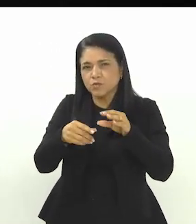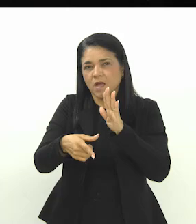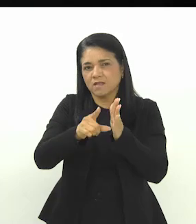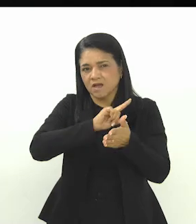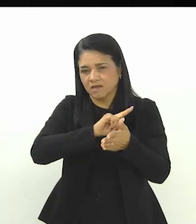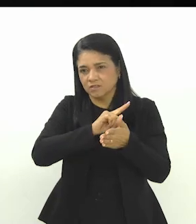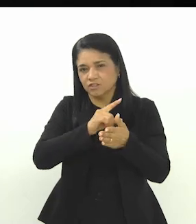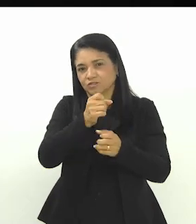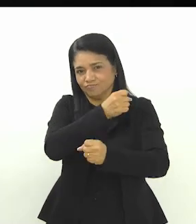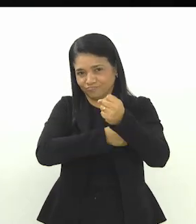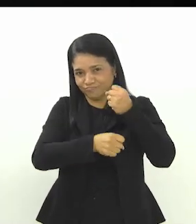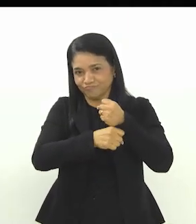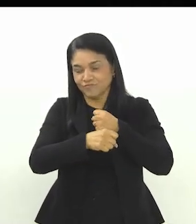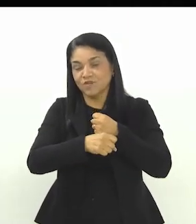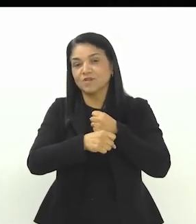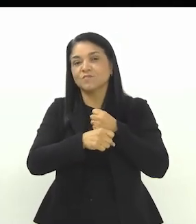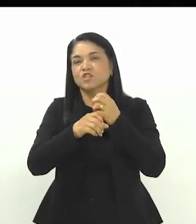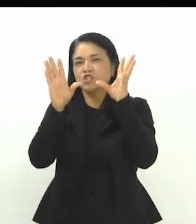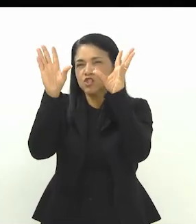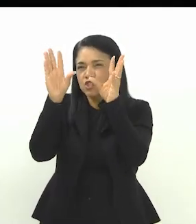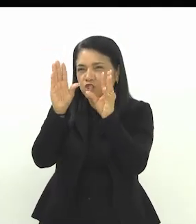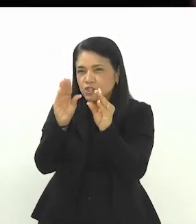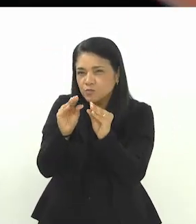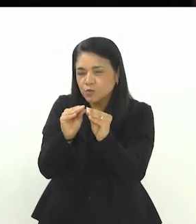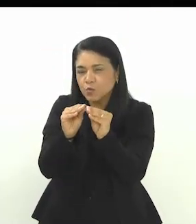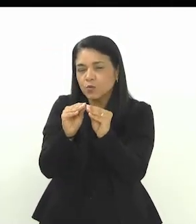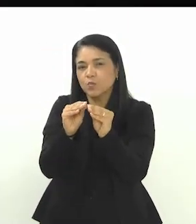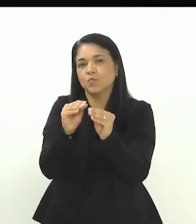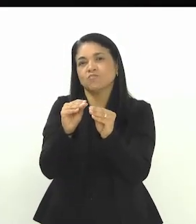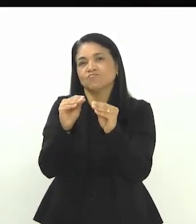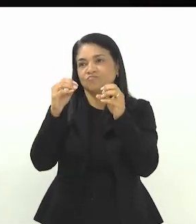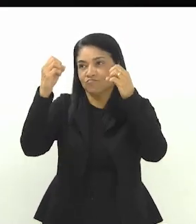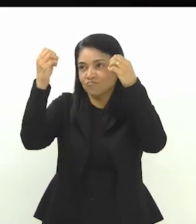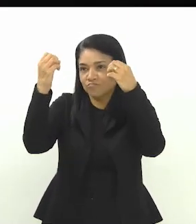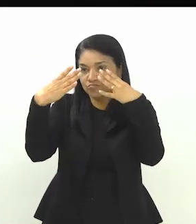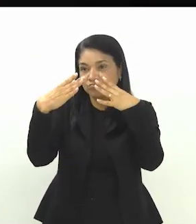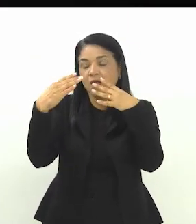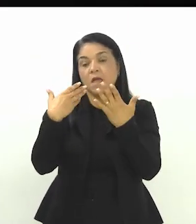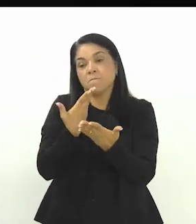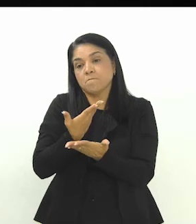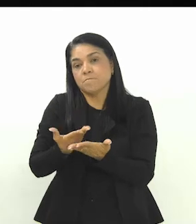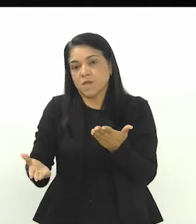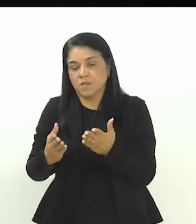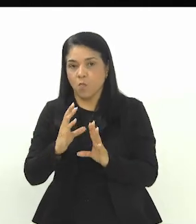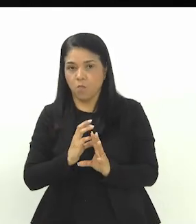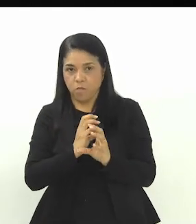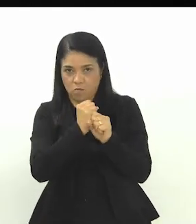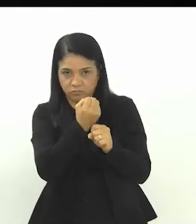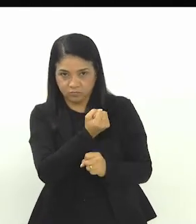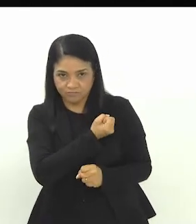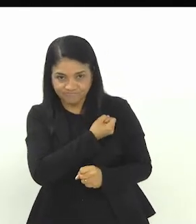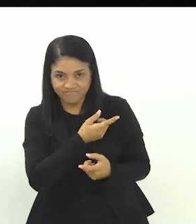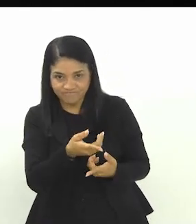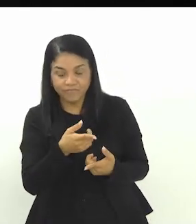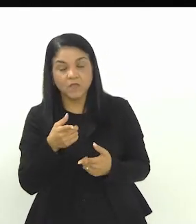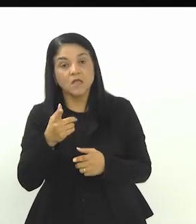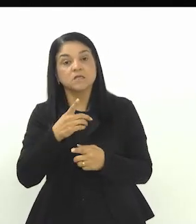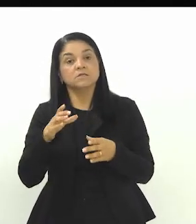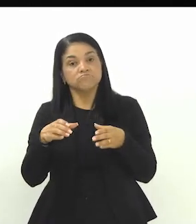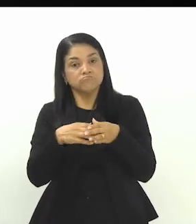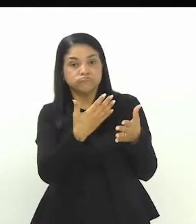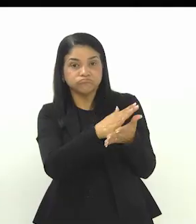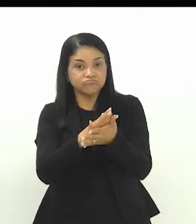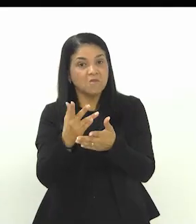foi prejudicado no ano anterior com relação... com a Mangueira. Quando diminuiu a luz, ele perdeu o ponto, aí ele falou, não, essa eu quero luz branca. E a escola foi